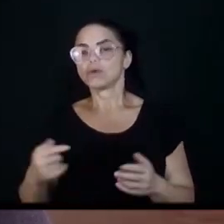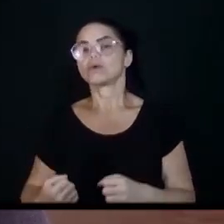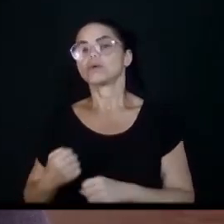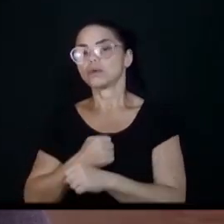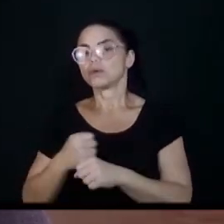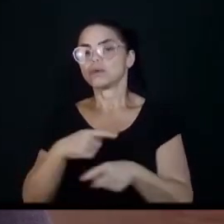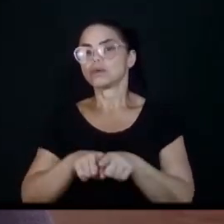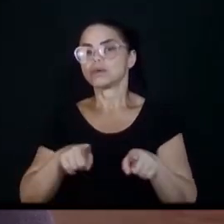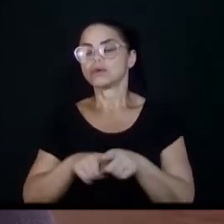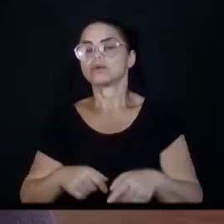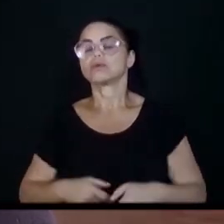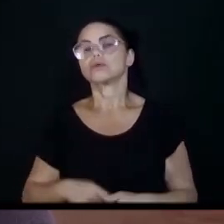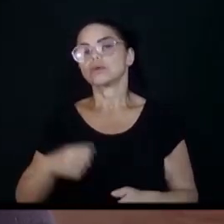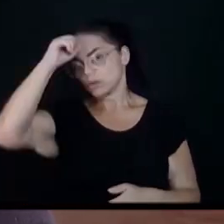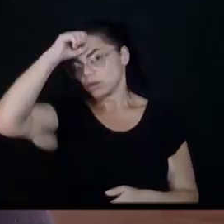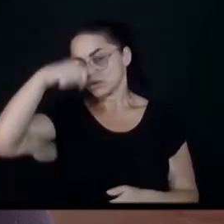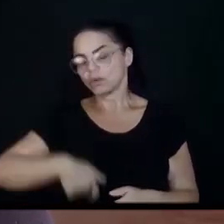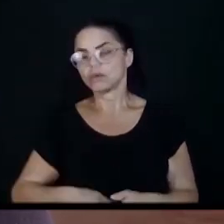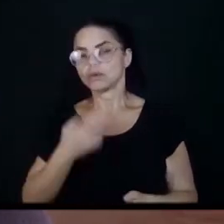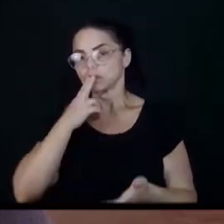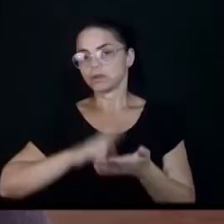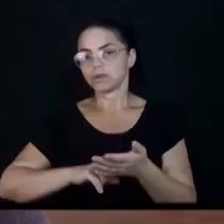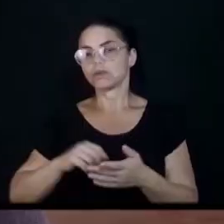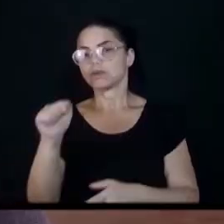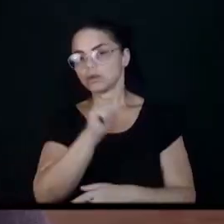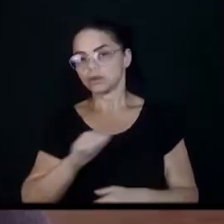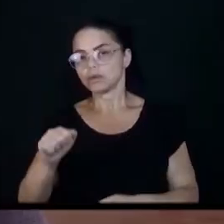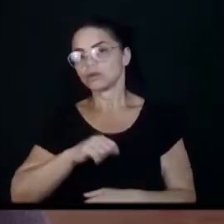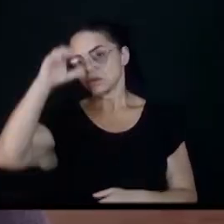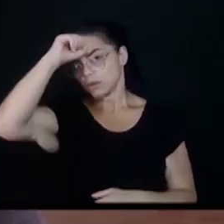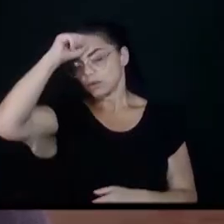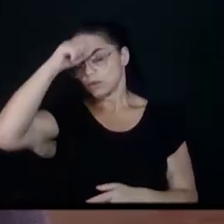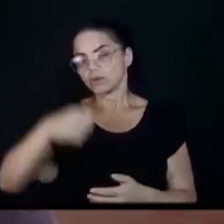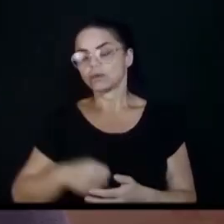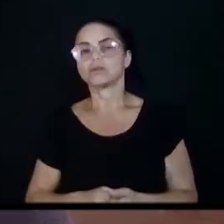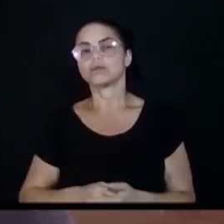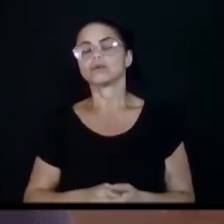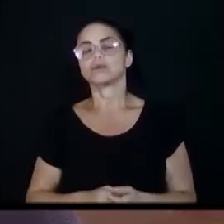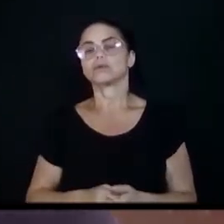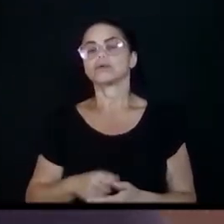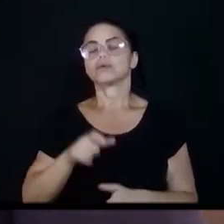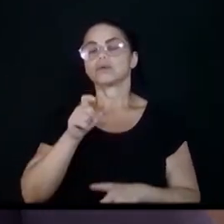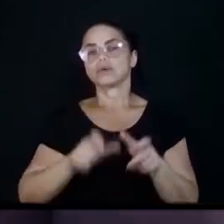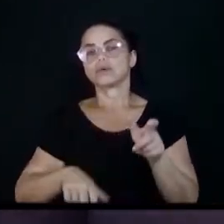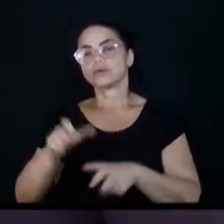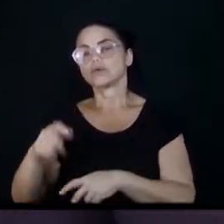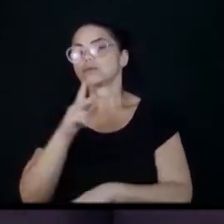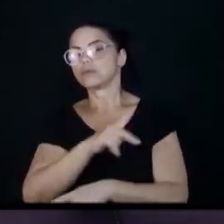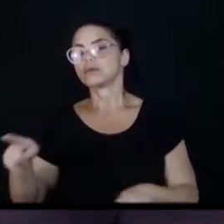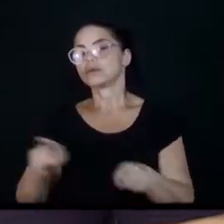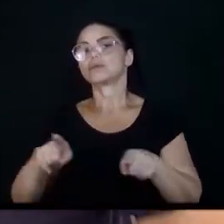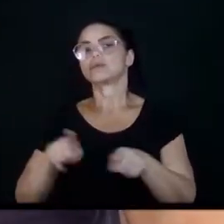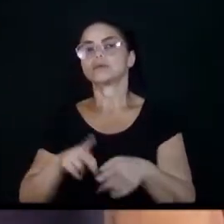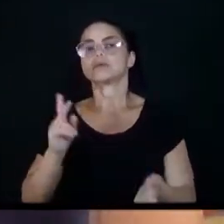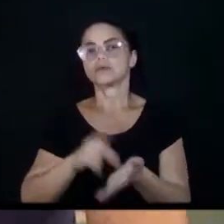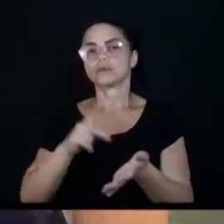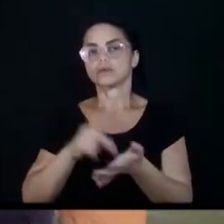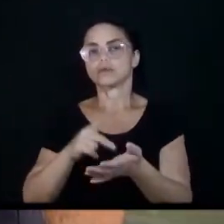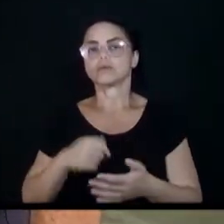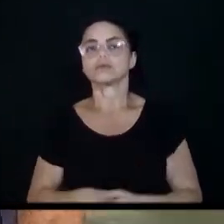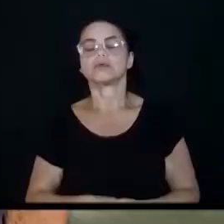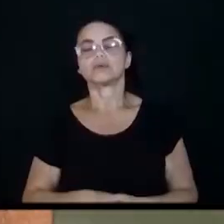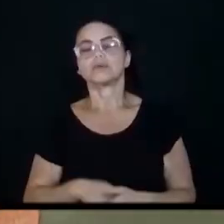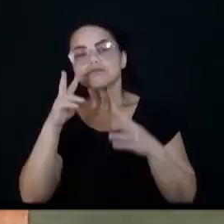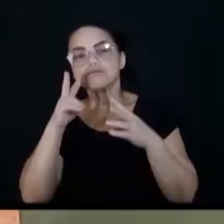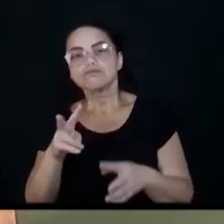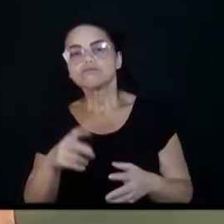membro aqui da associação, aprendendo, né, com outros mestres também, de fato foi aquele olhar, né,